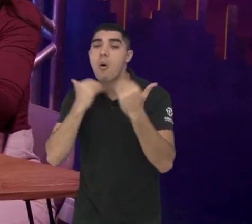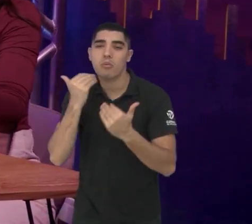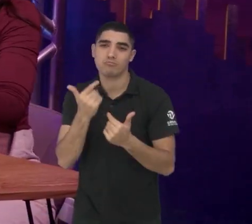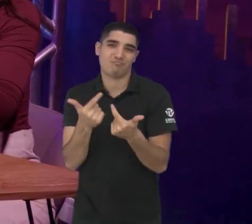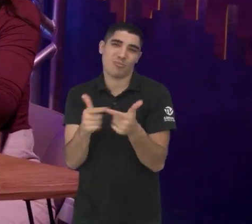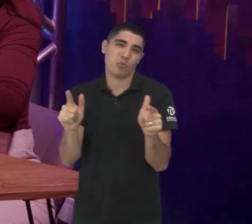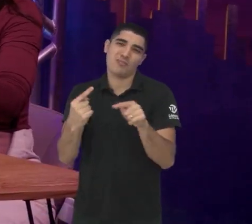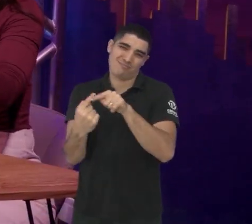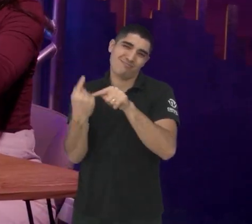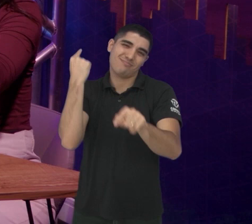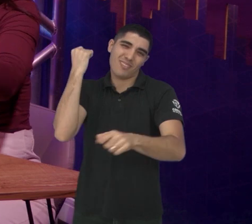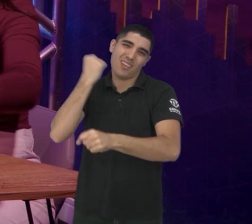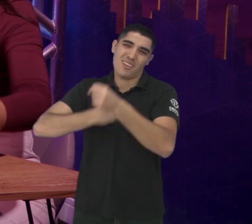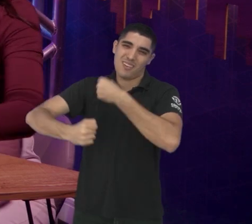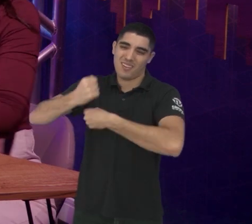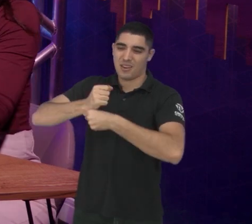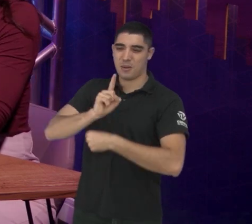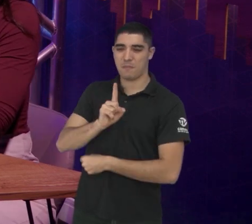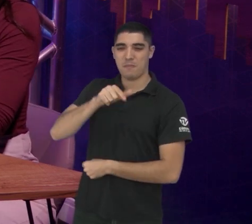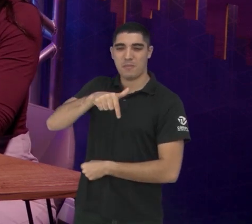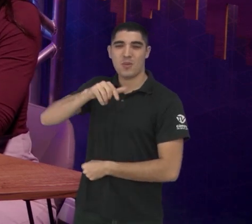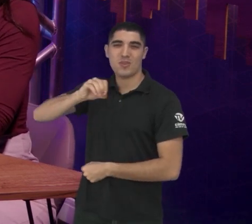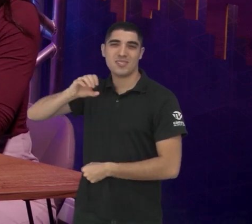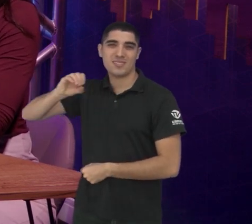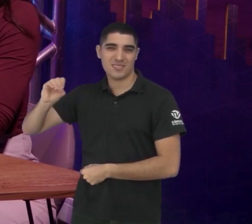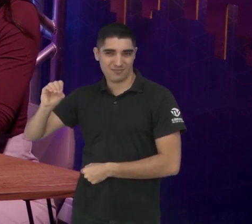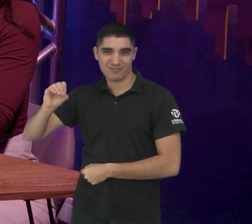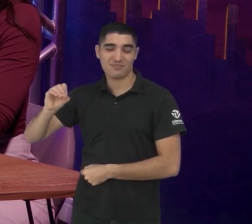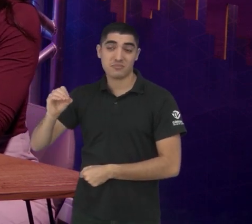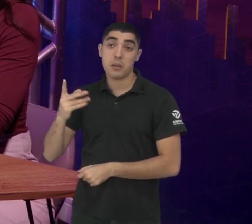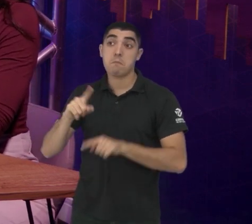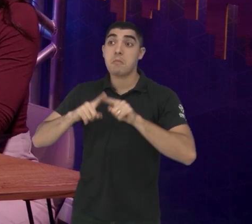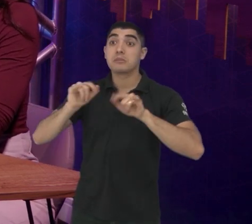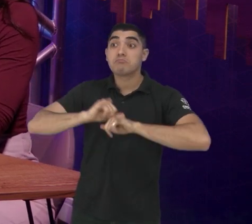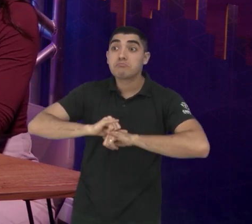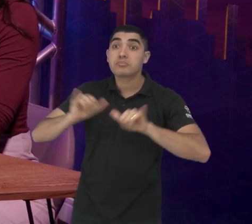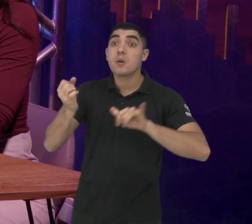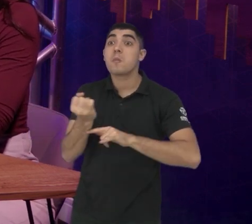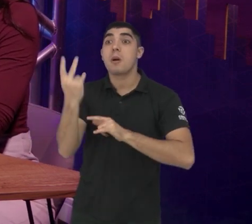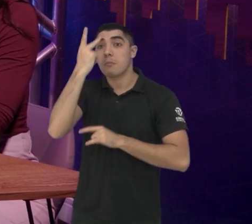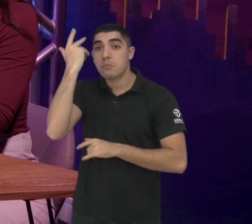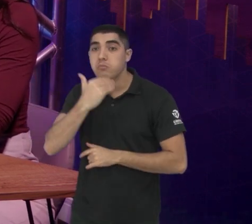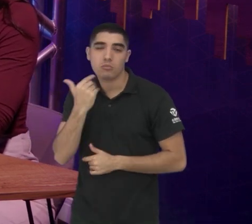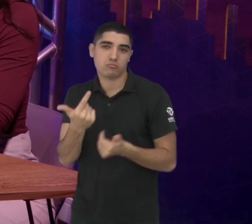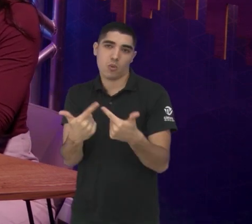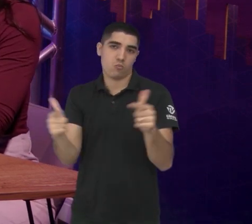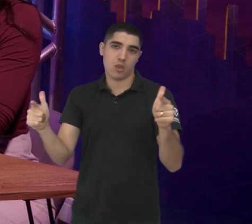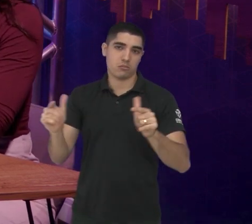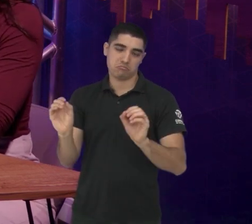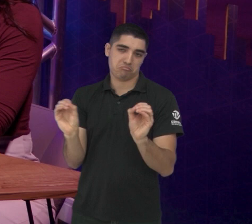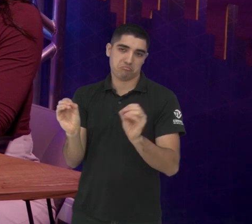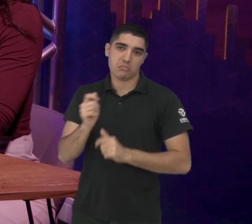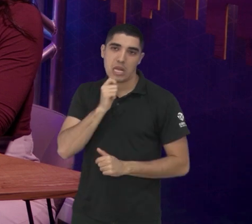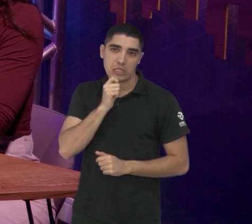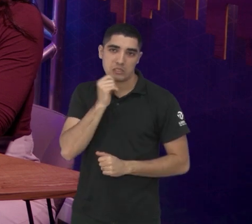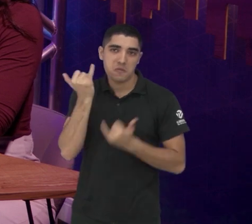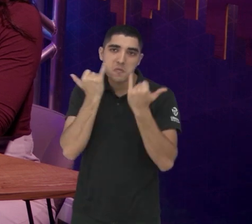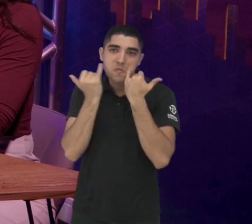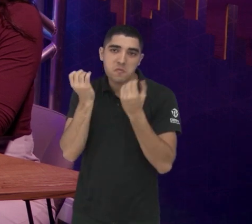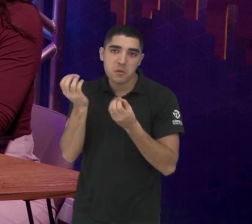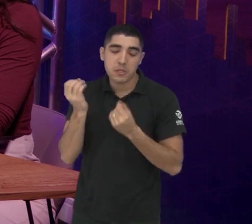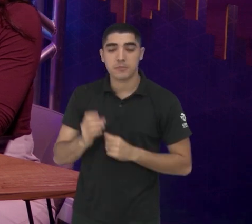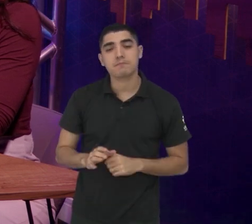de mortes, né? Claro, mar com ressaca e tal, mas a gente não teve registros de mortes. E aí uma situação que